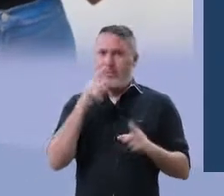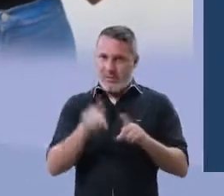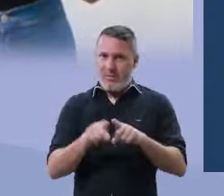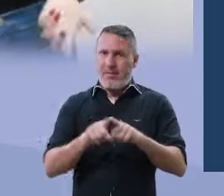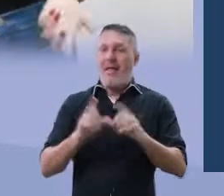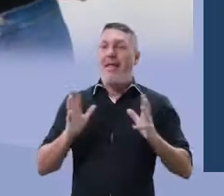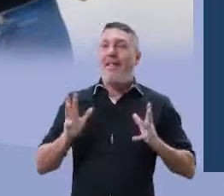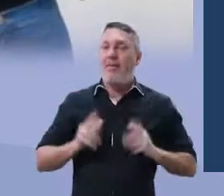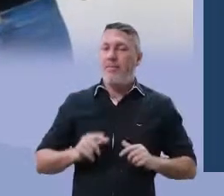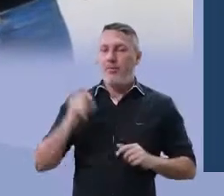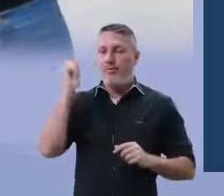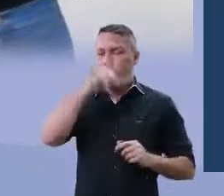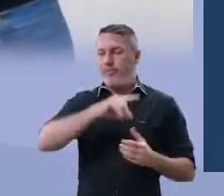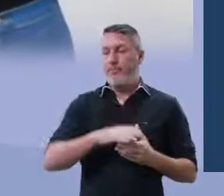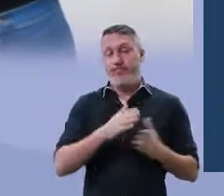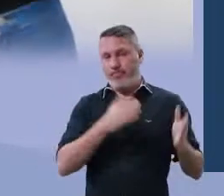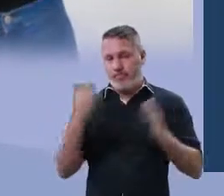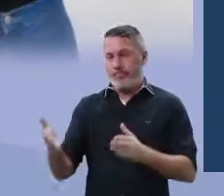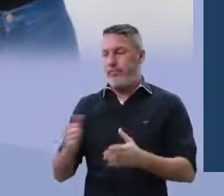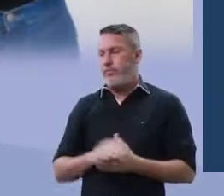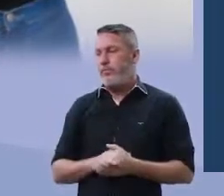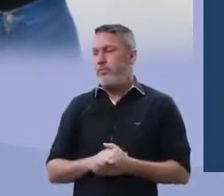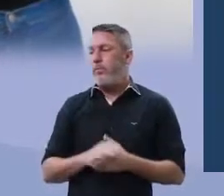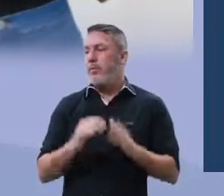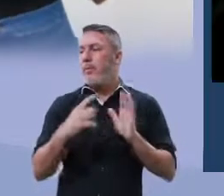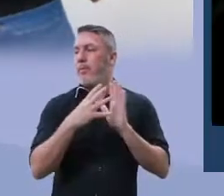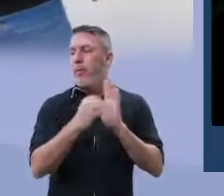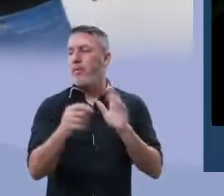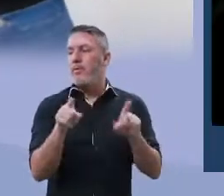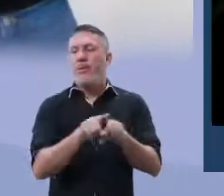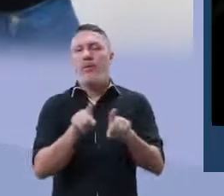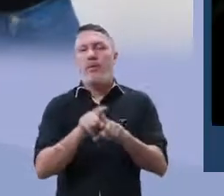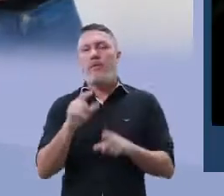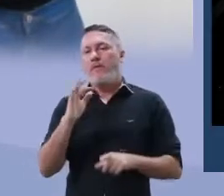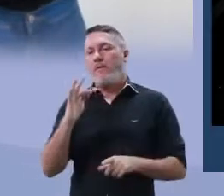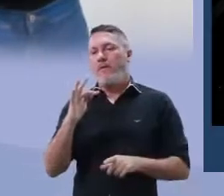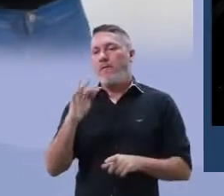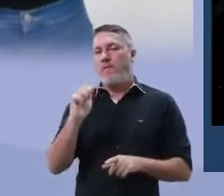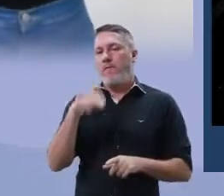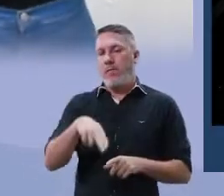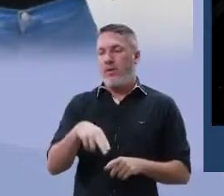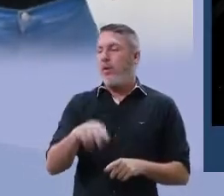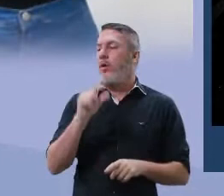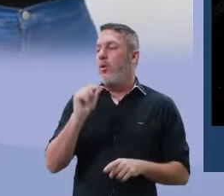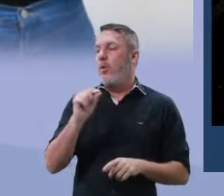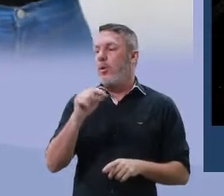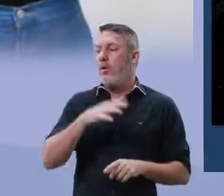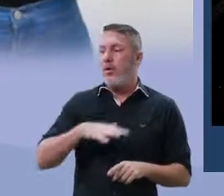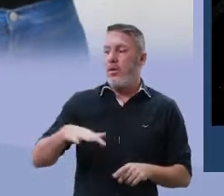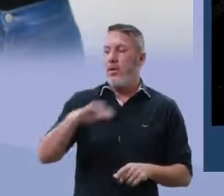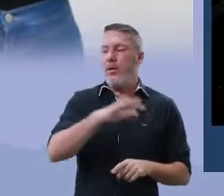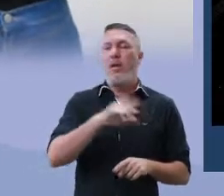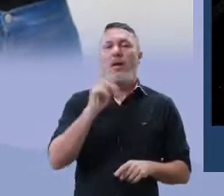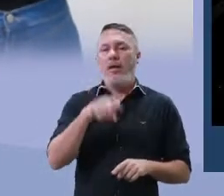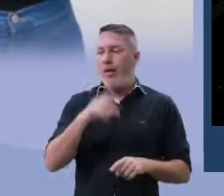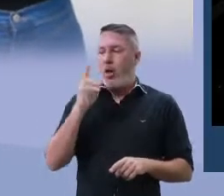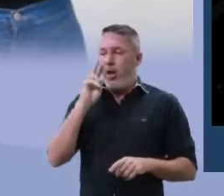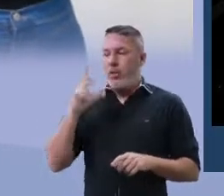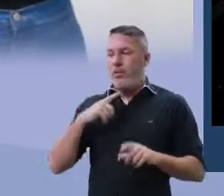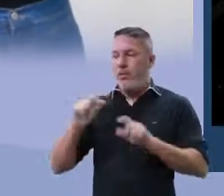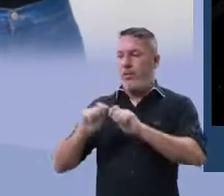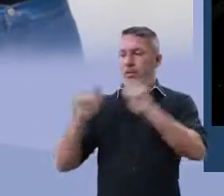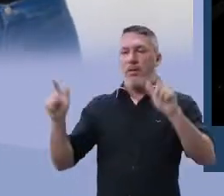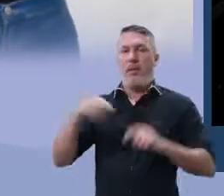um processo caro e mais demorado também de ser feito. Um exemplo de eutrofização é a floração de algas vermelhas.